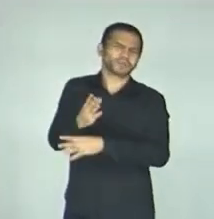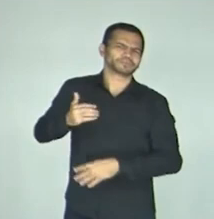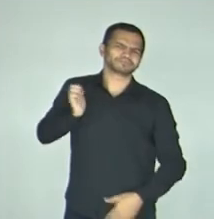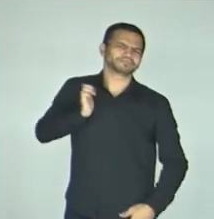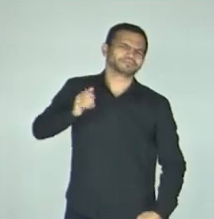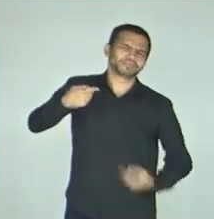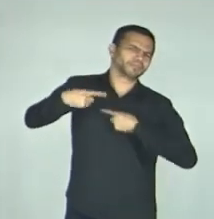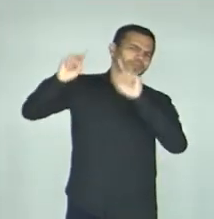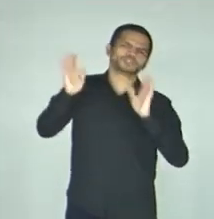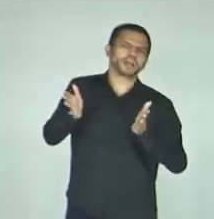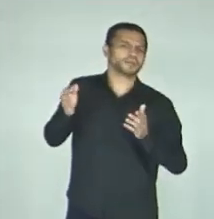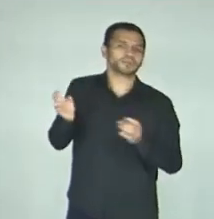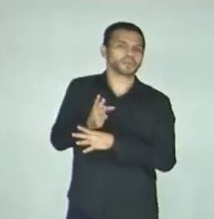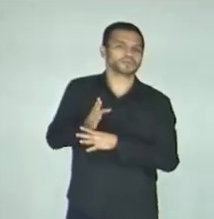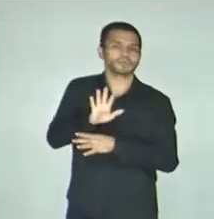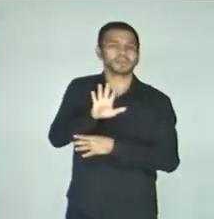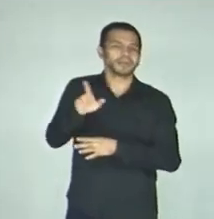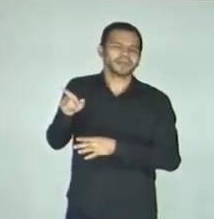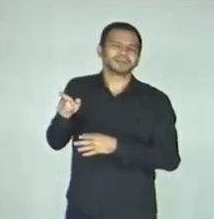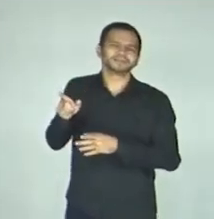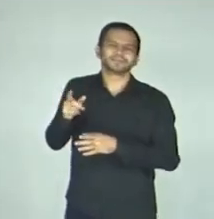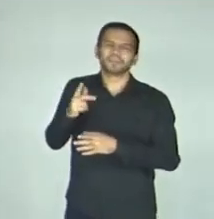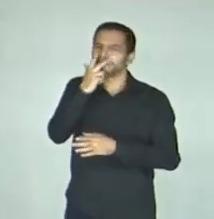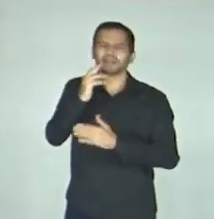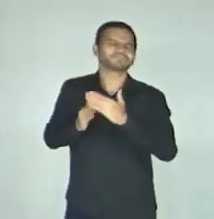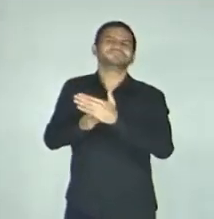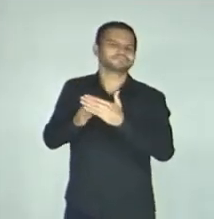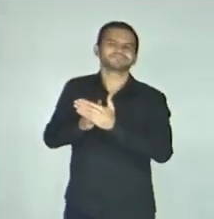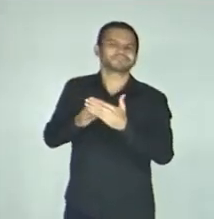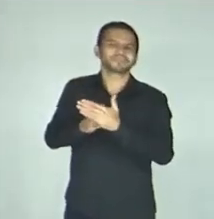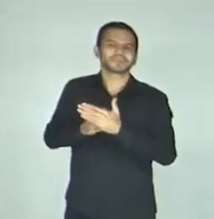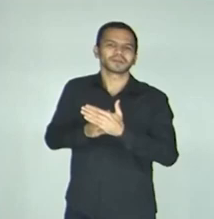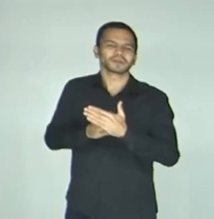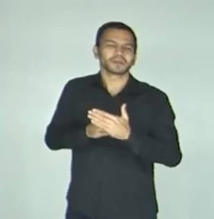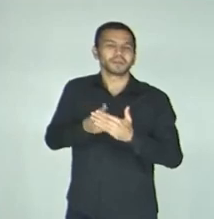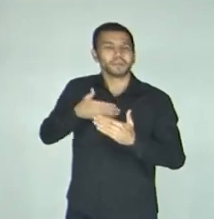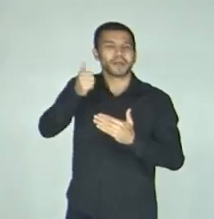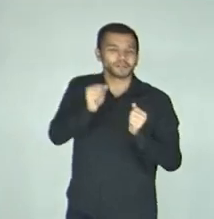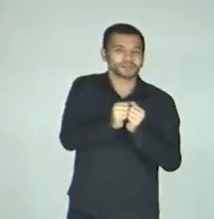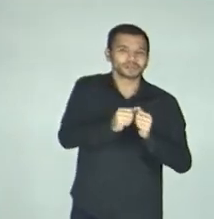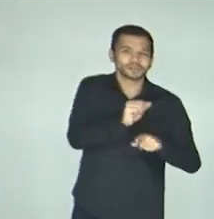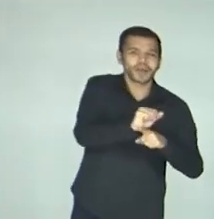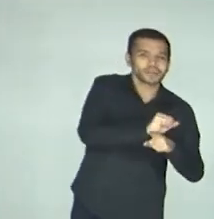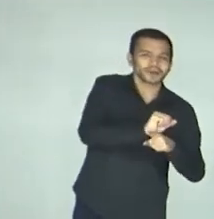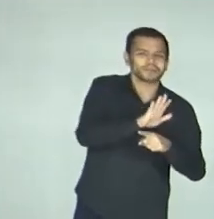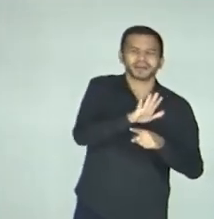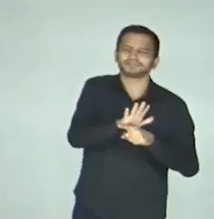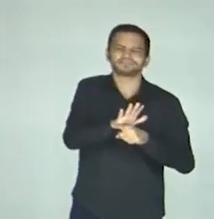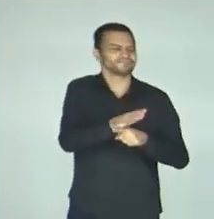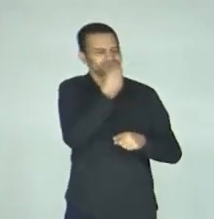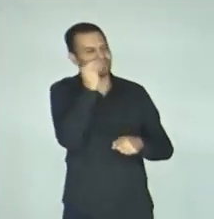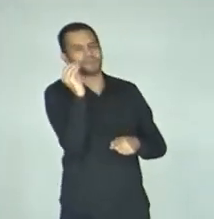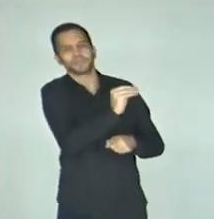e ele tinha uma caminhada de muito mais sucesso colado com Abraão mas abriu mão eu fico imaginando